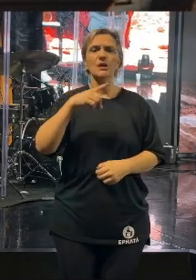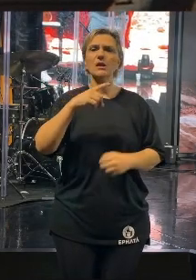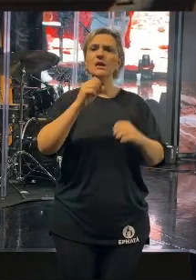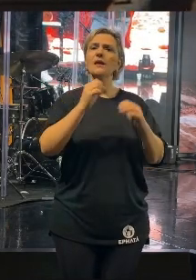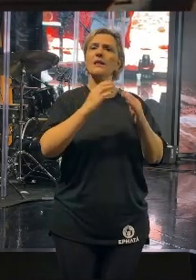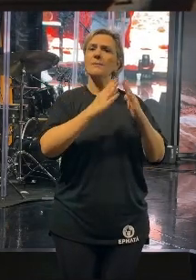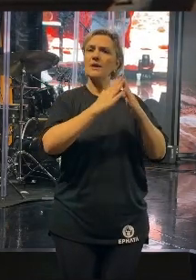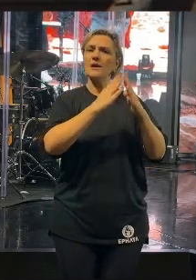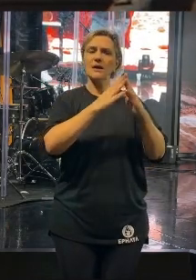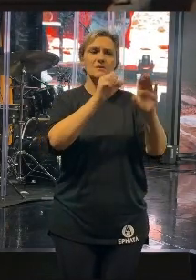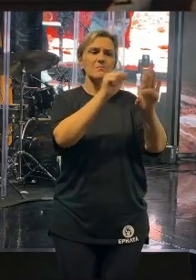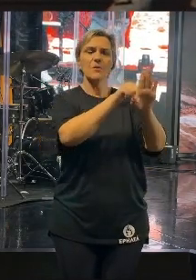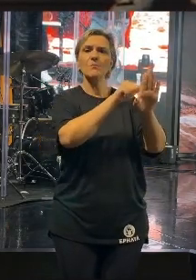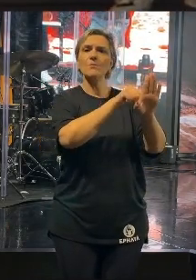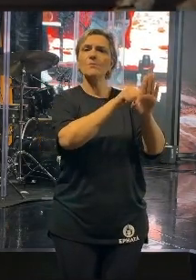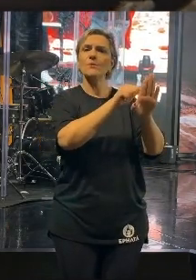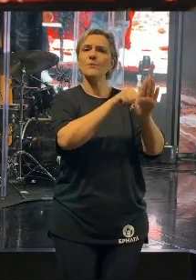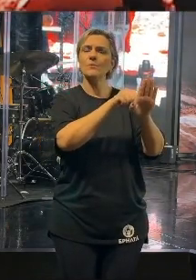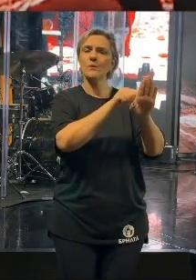minha porta.